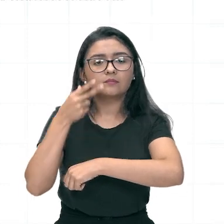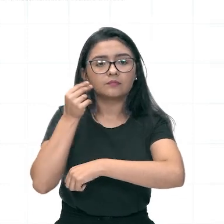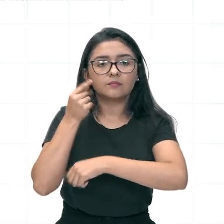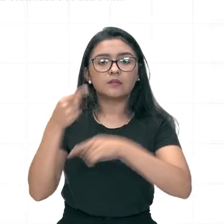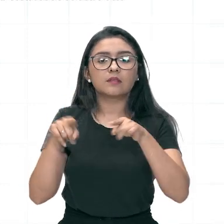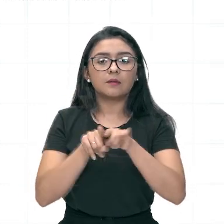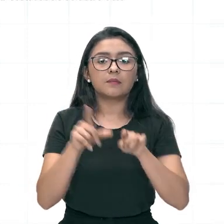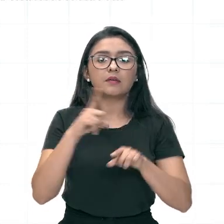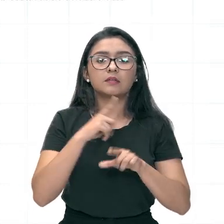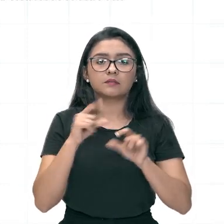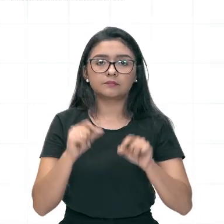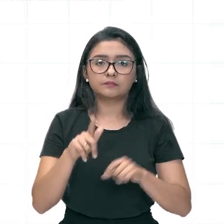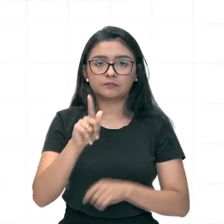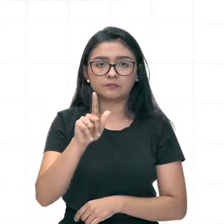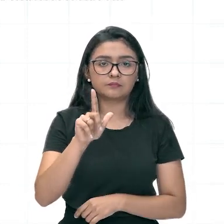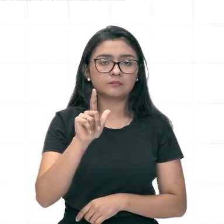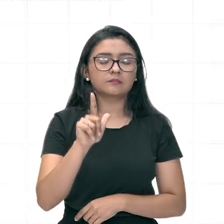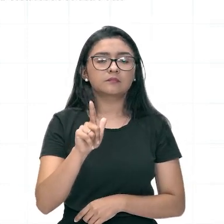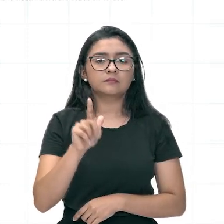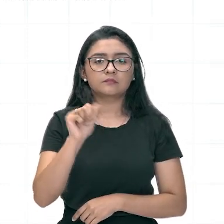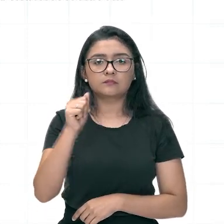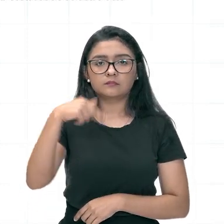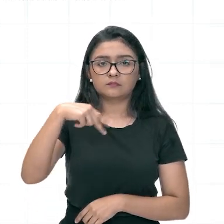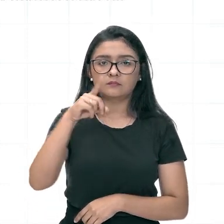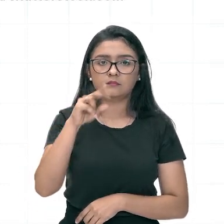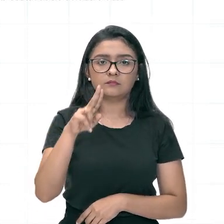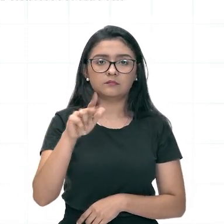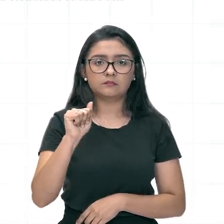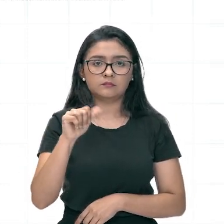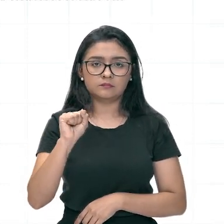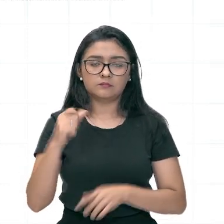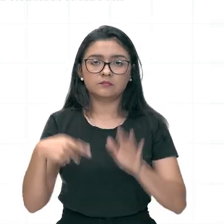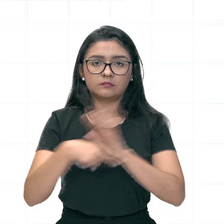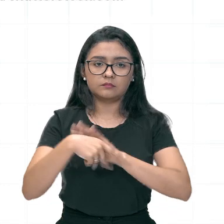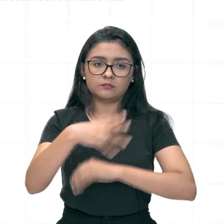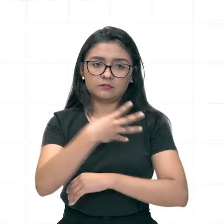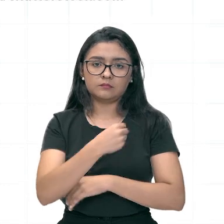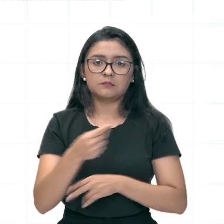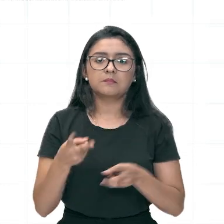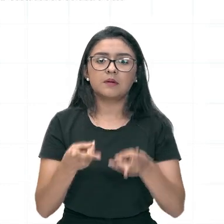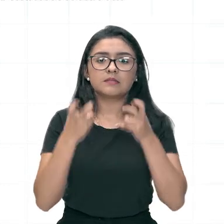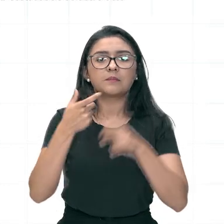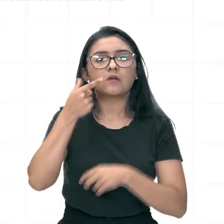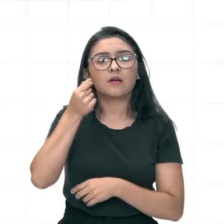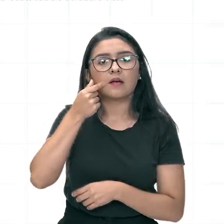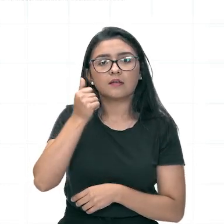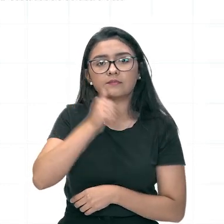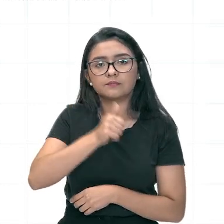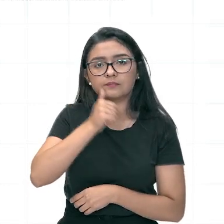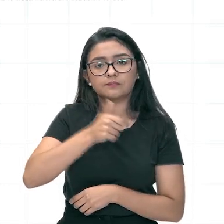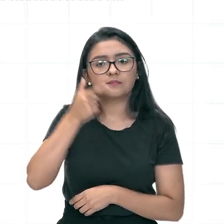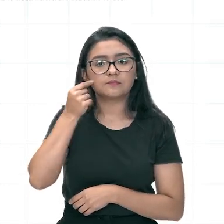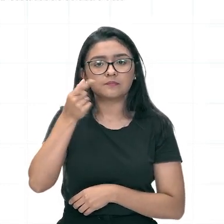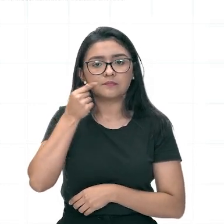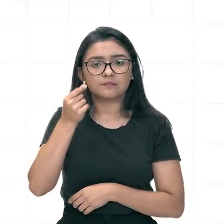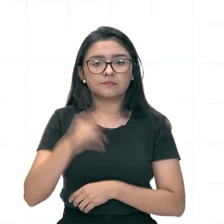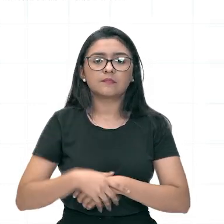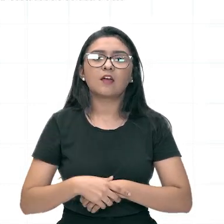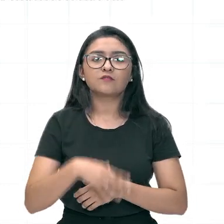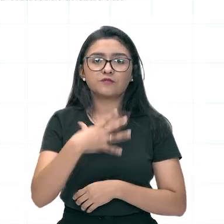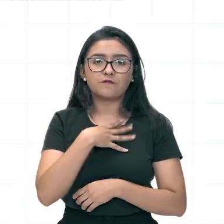esses animais vão ter a presença de glândulas mamárias. Então, a gente está observando uma fêmea, né, de um gato que está